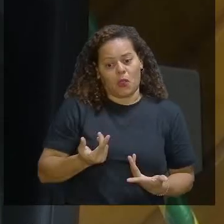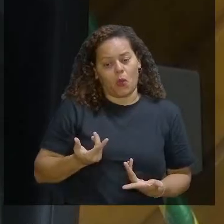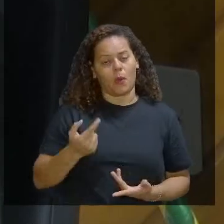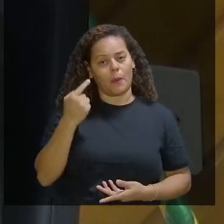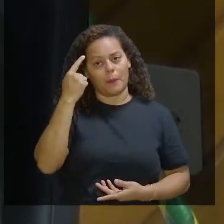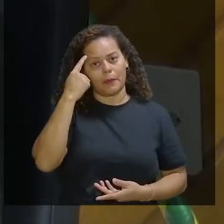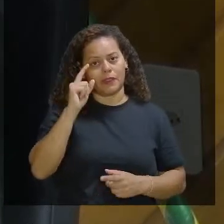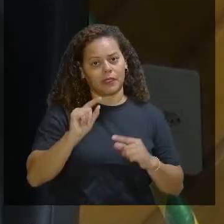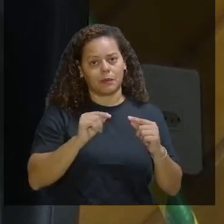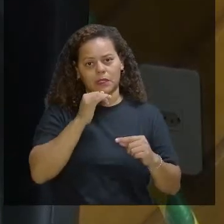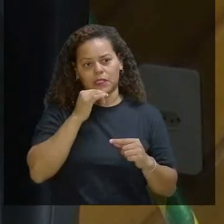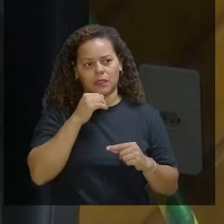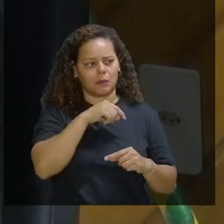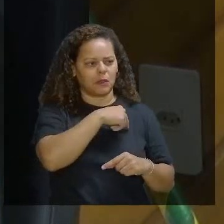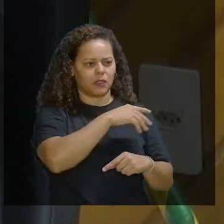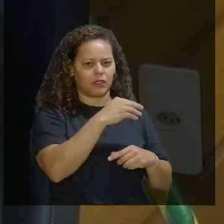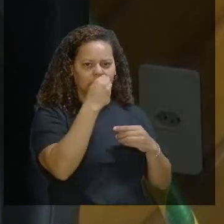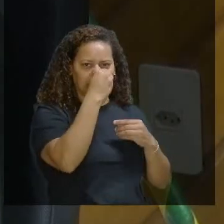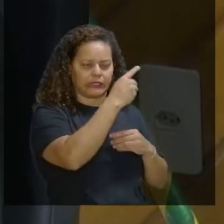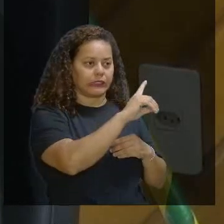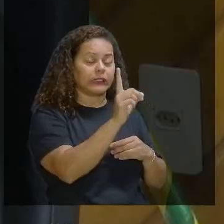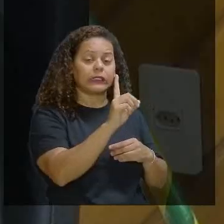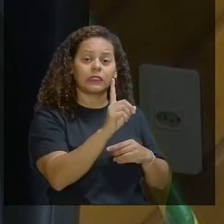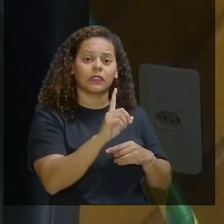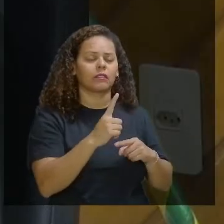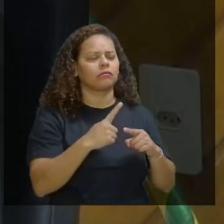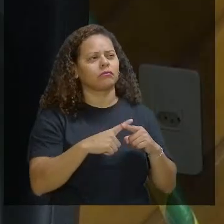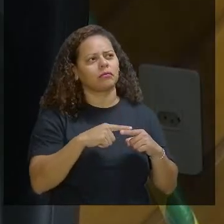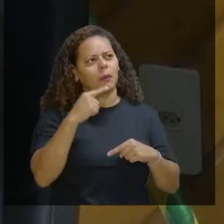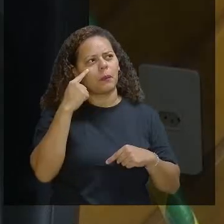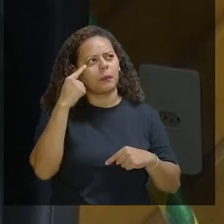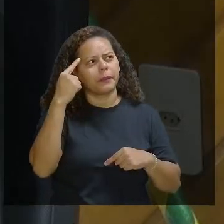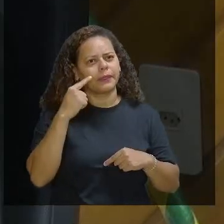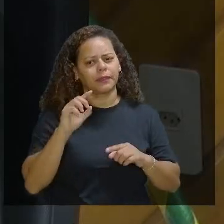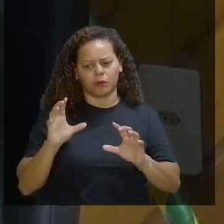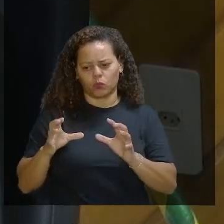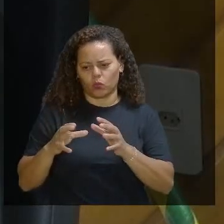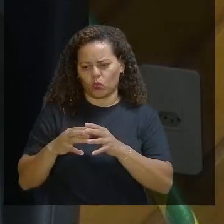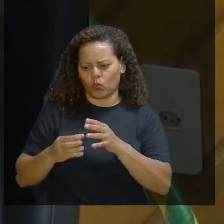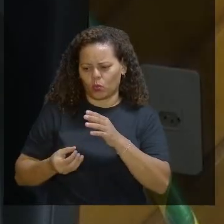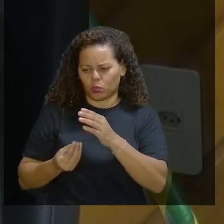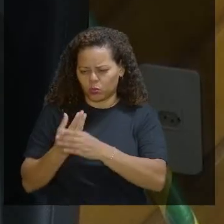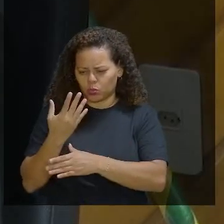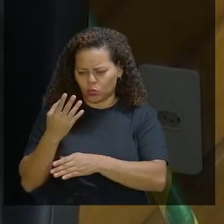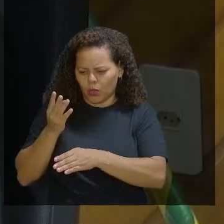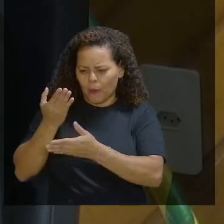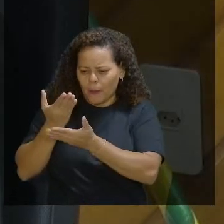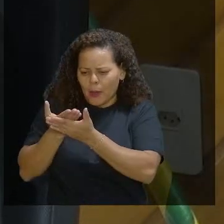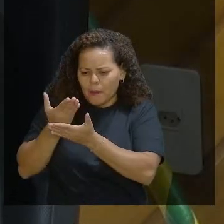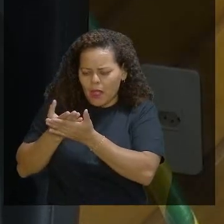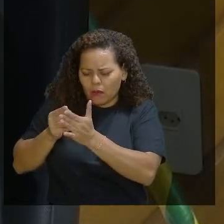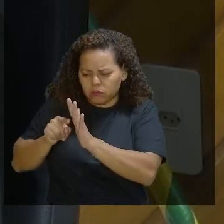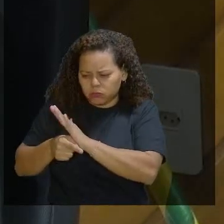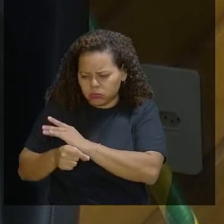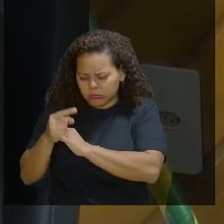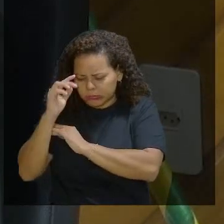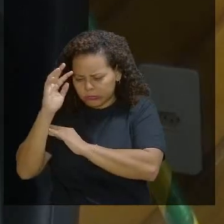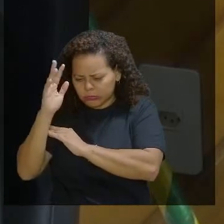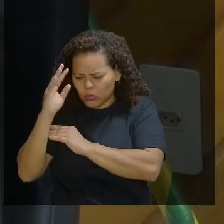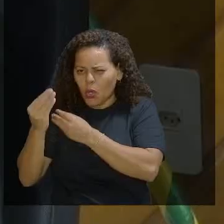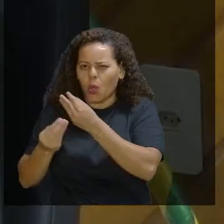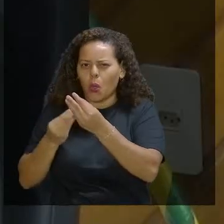sem qualquer demérito ao estudo desenvolvido pelo grupo de trabalho, instituído pela Portaria 110, entendo que a configuração apresentada